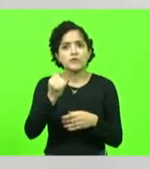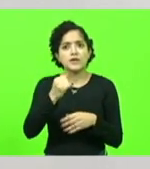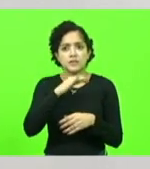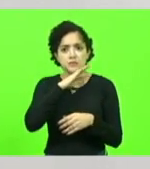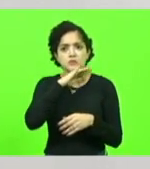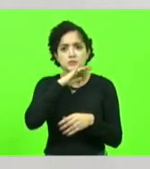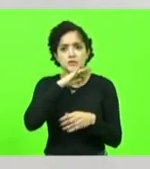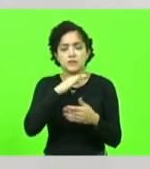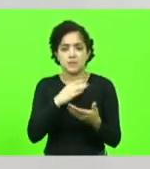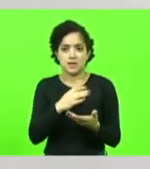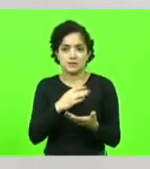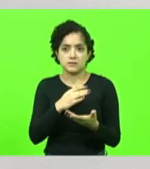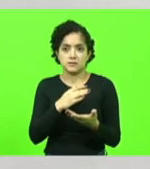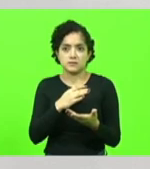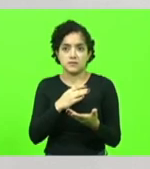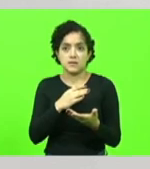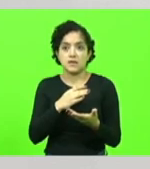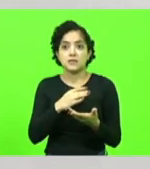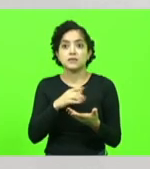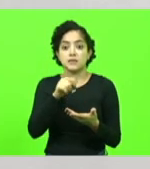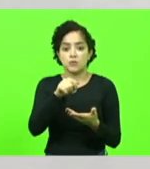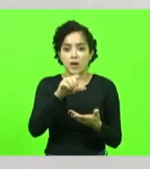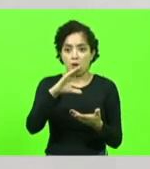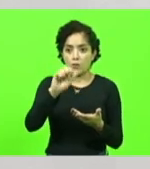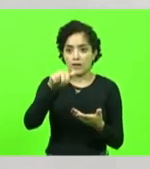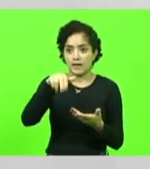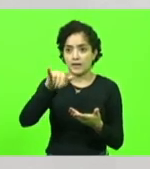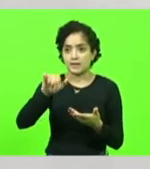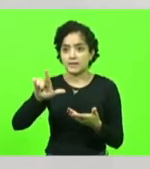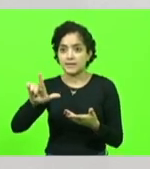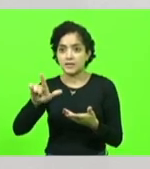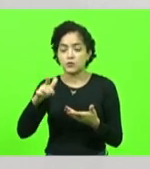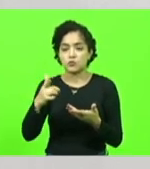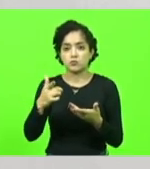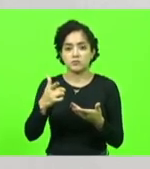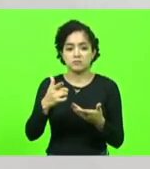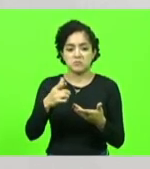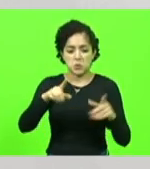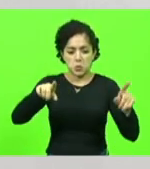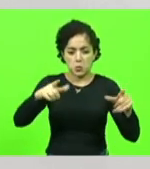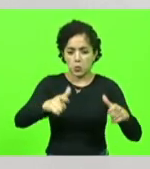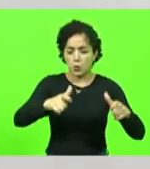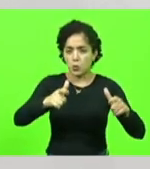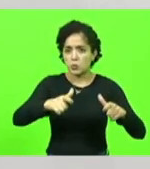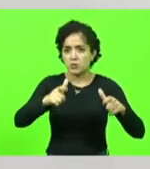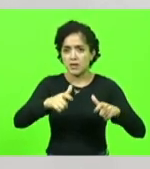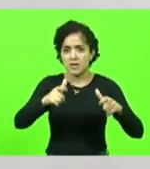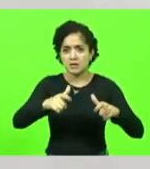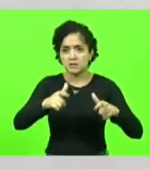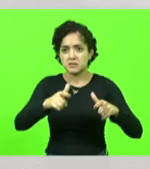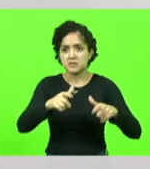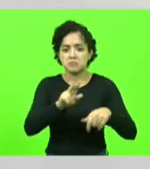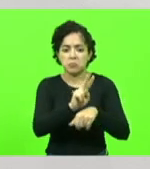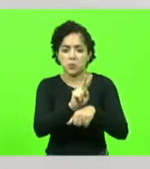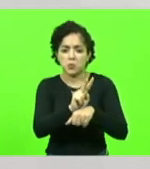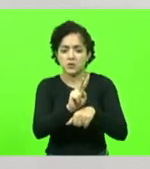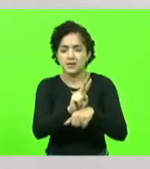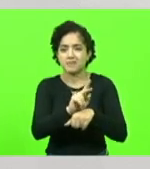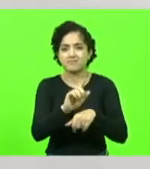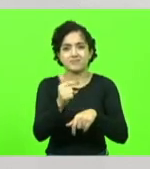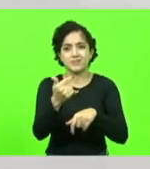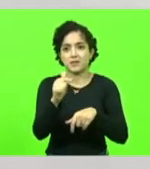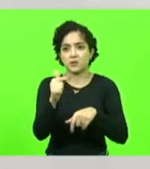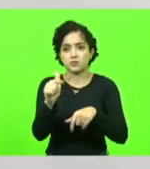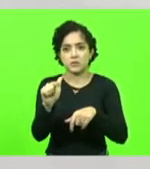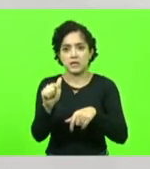cães. Então, eles pegam um canil, sem nenhuma condição, e começam a